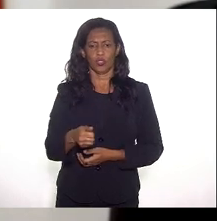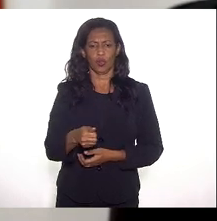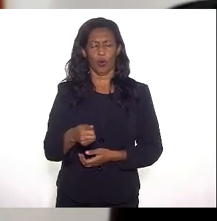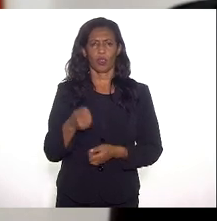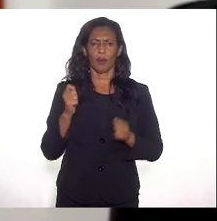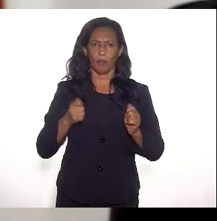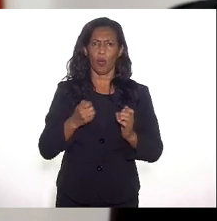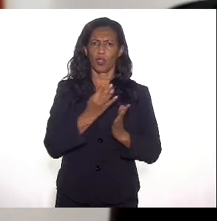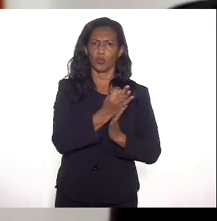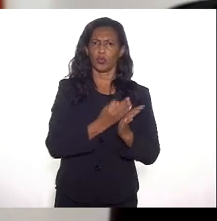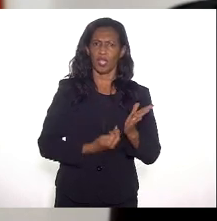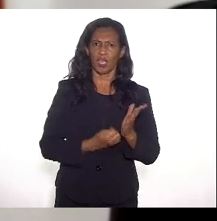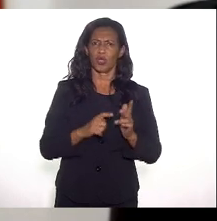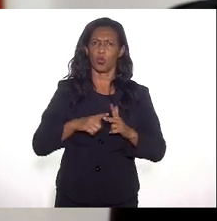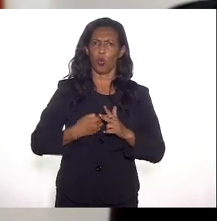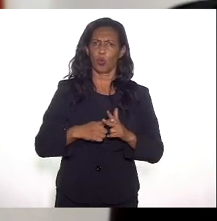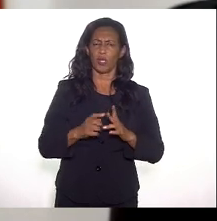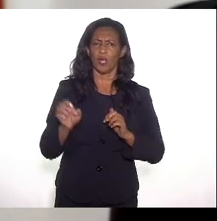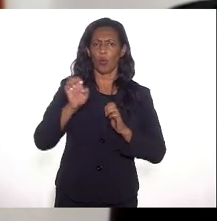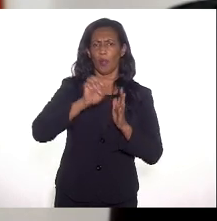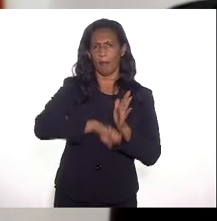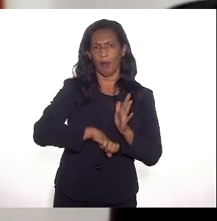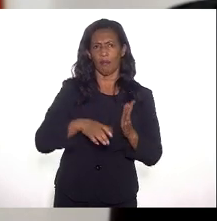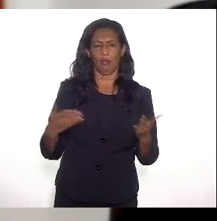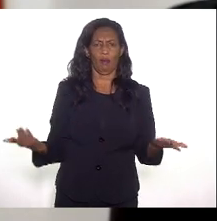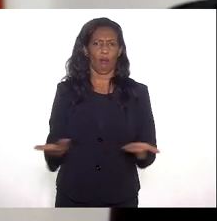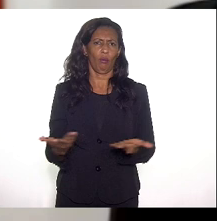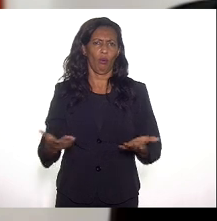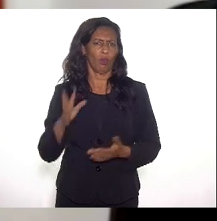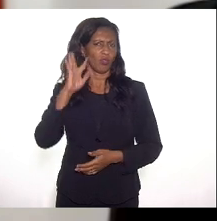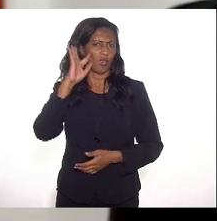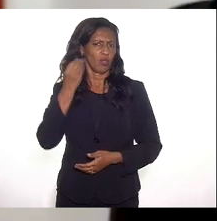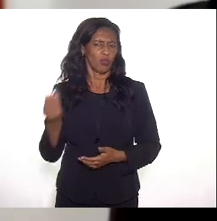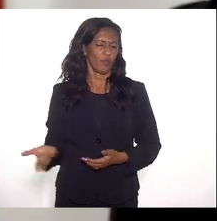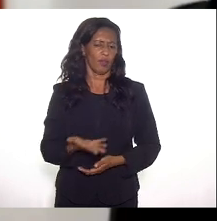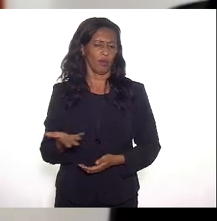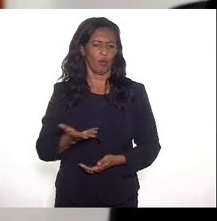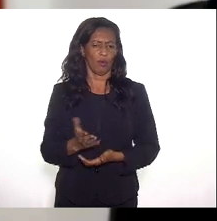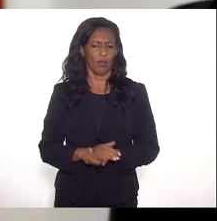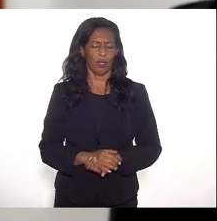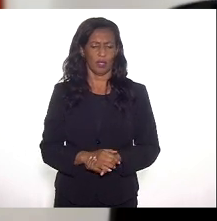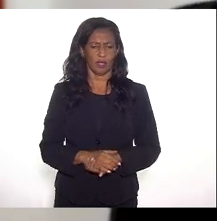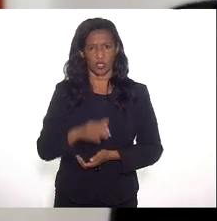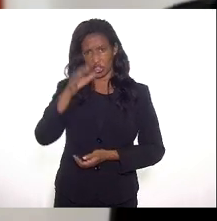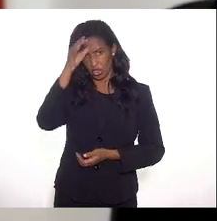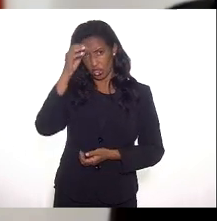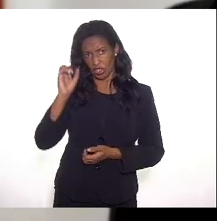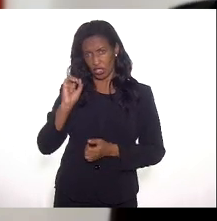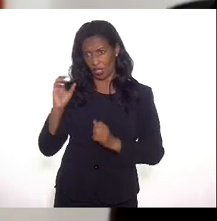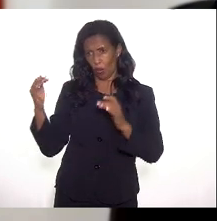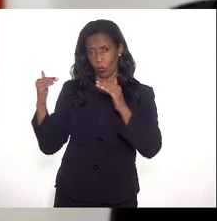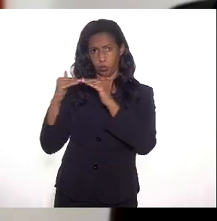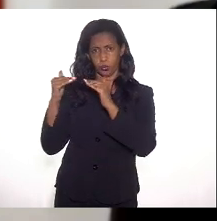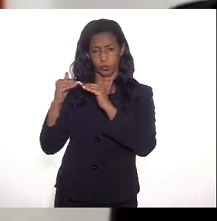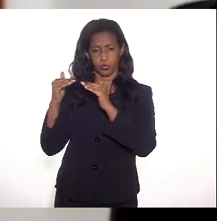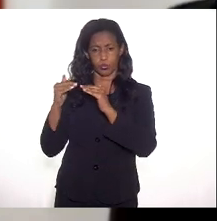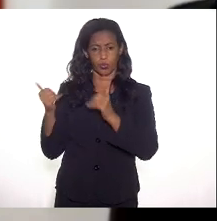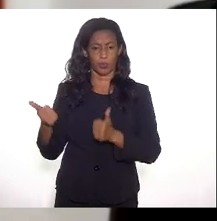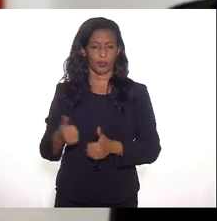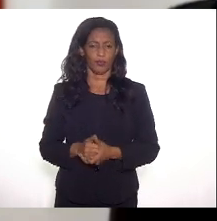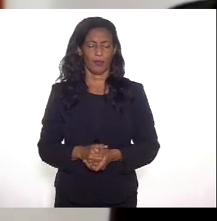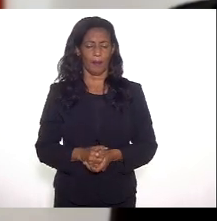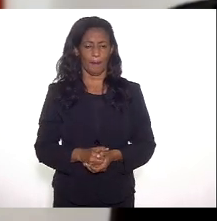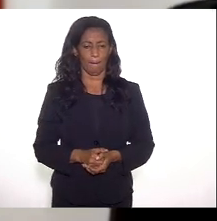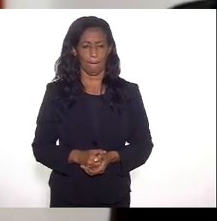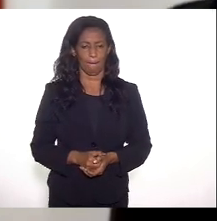o texto com emendas, que a gente resolve. Mônica, se a tia já está de acordo com a emenda da Mônica, segue a